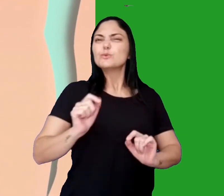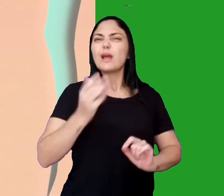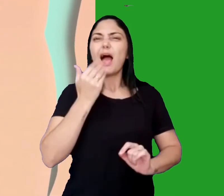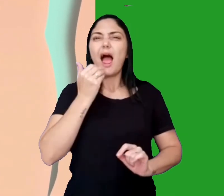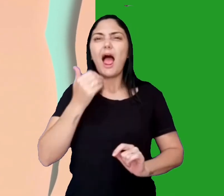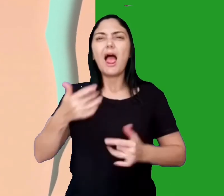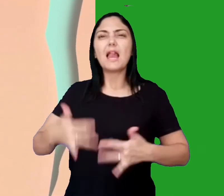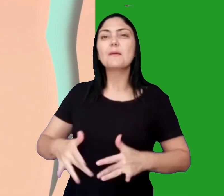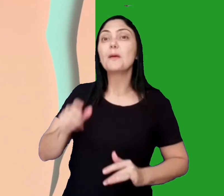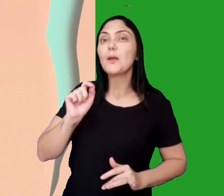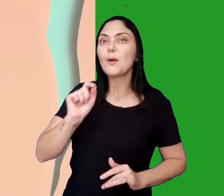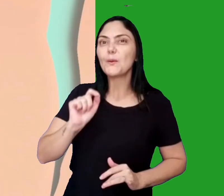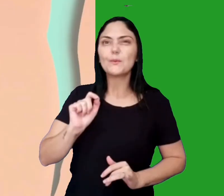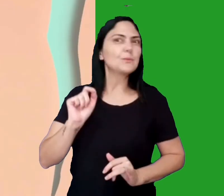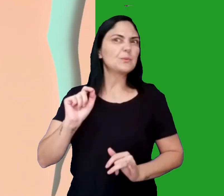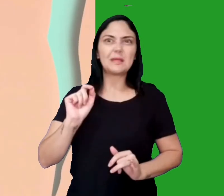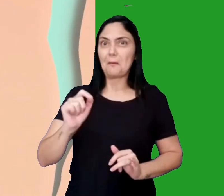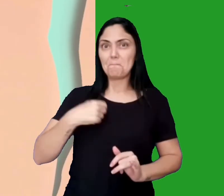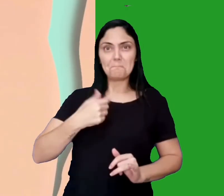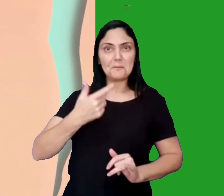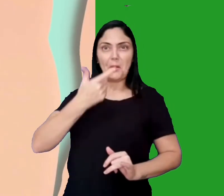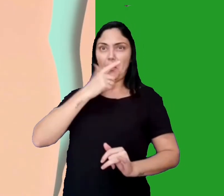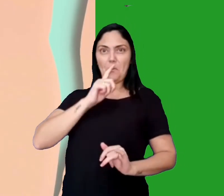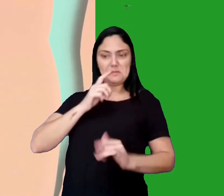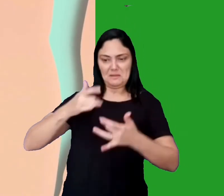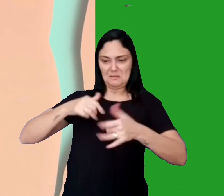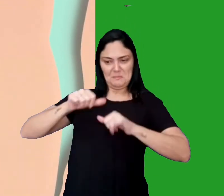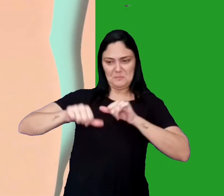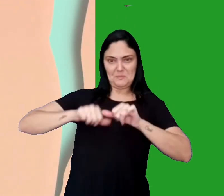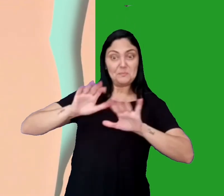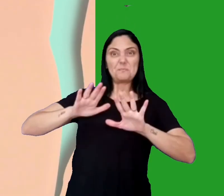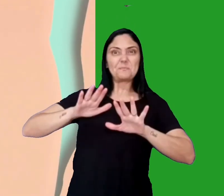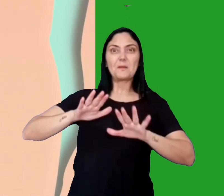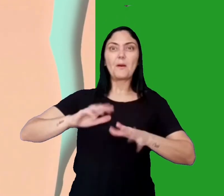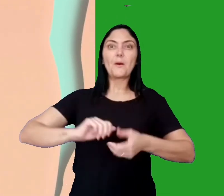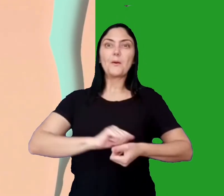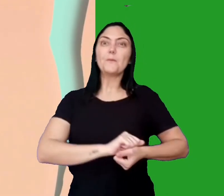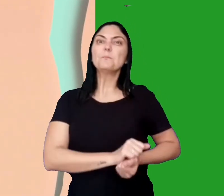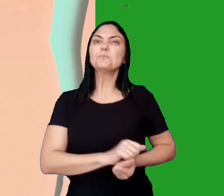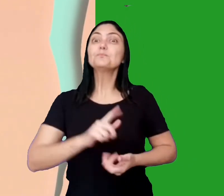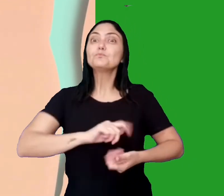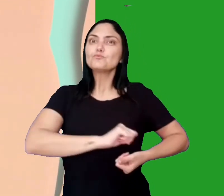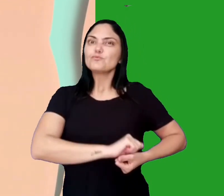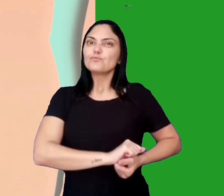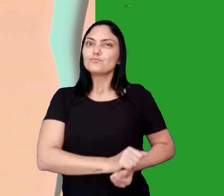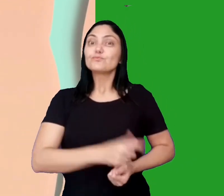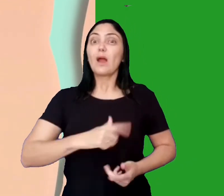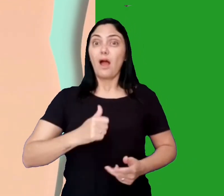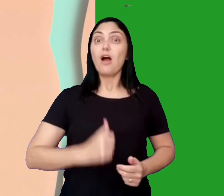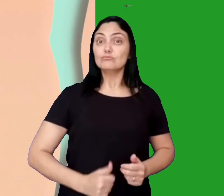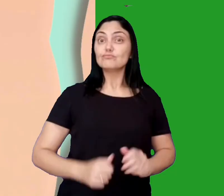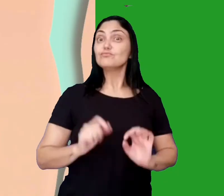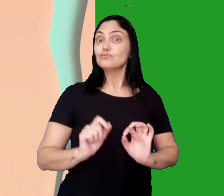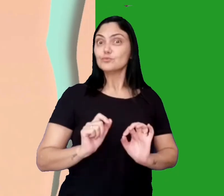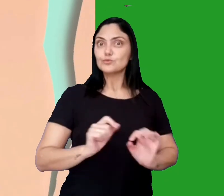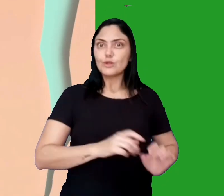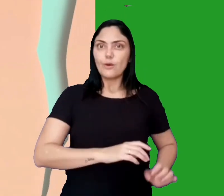resíduos alimentares, ou seja, aquilo que não conseguimos digerir é transformado em bolo fecal. O resíduo é